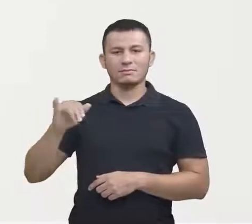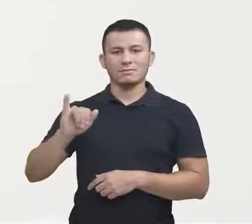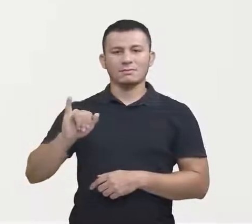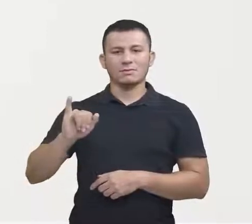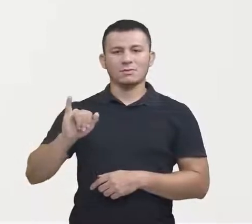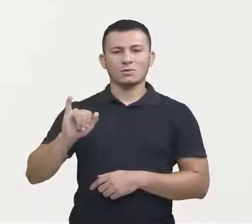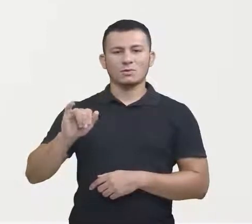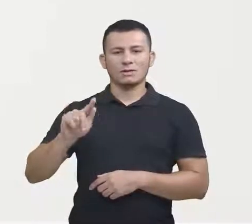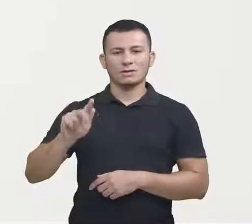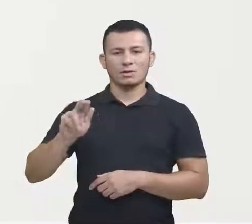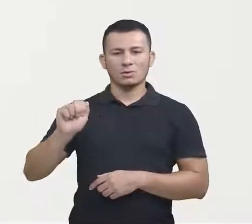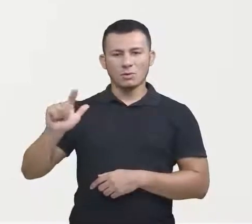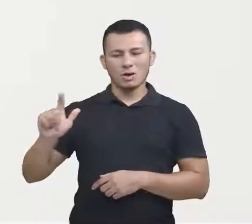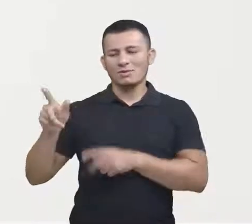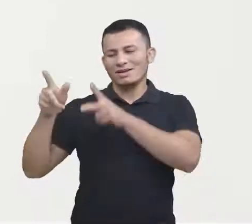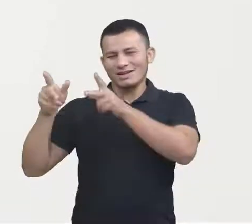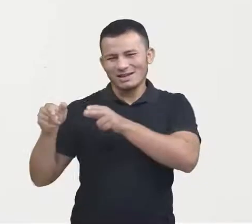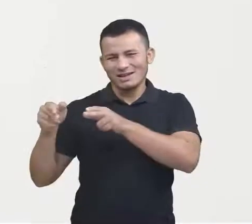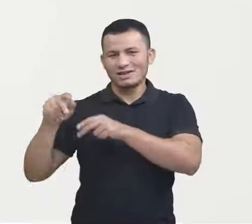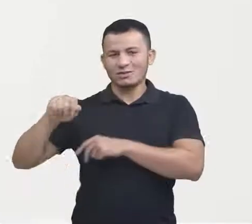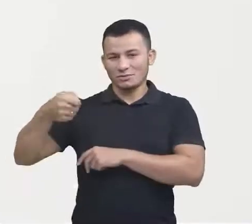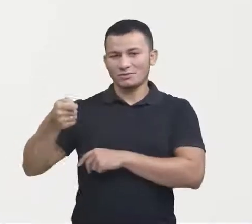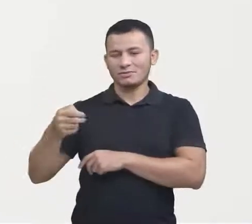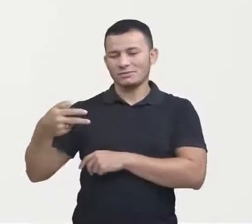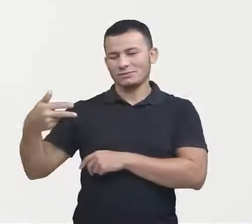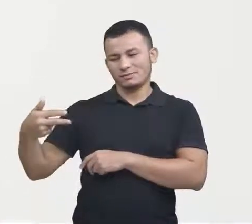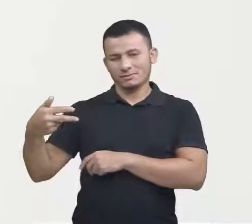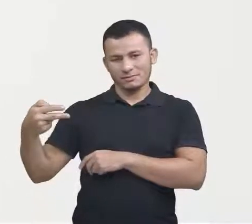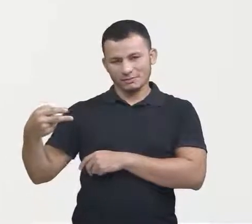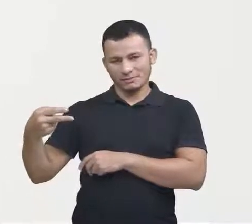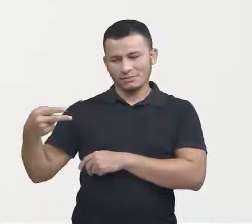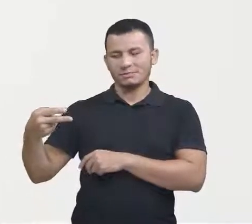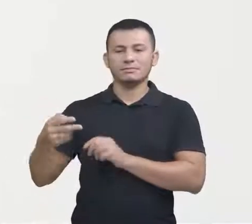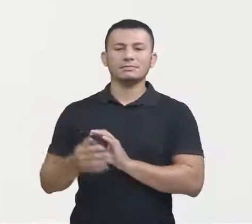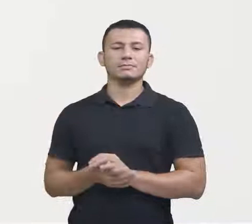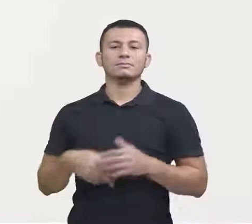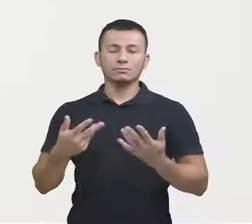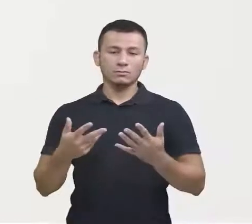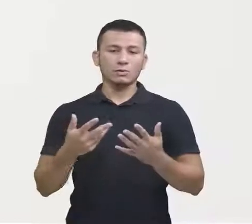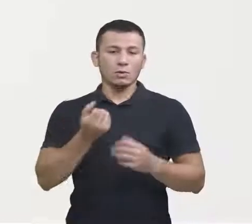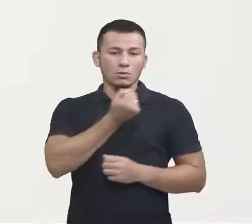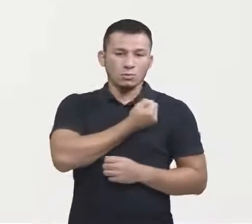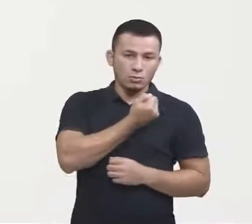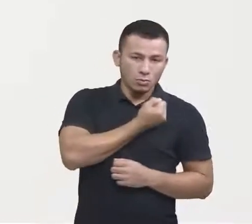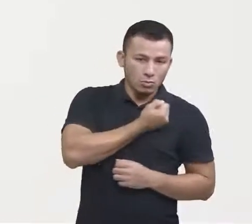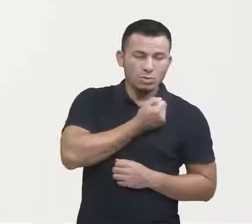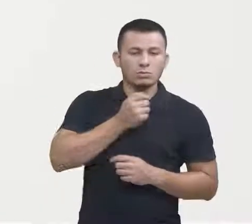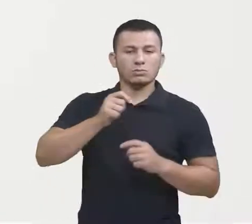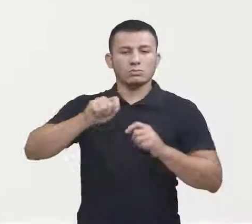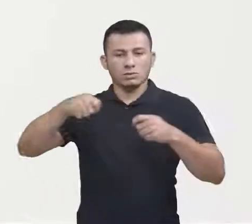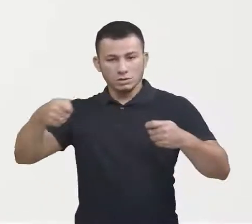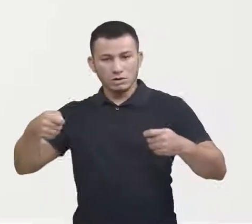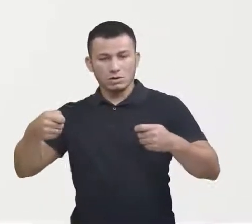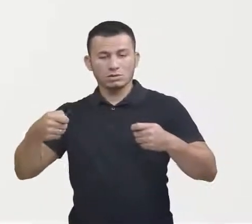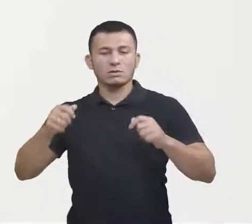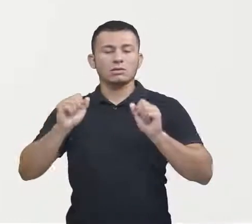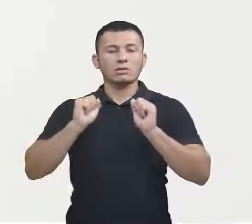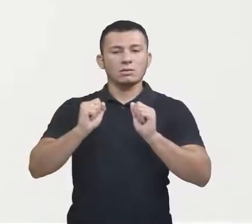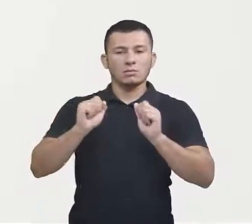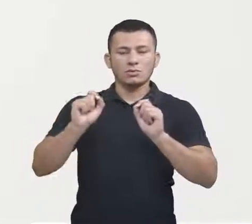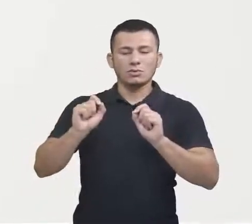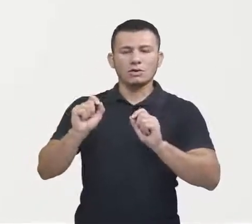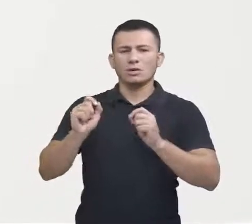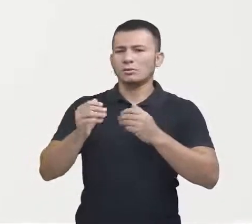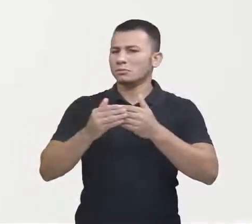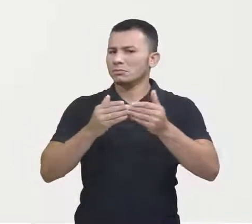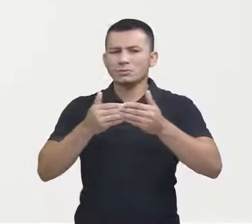ir igual com esses números e esses sinais eu posso fazer